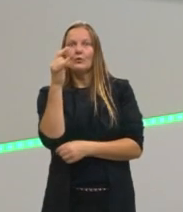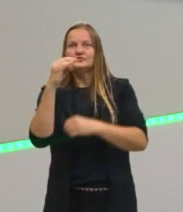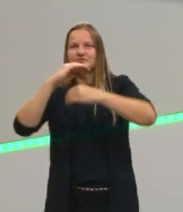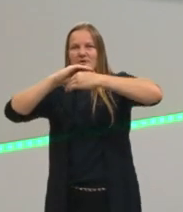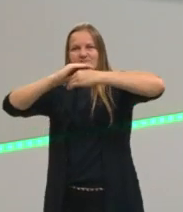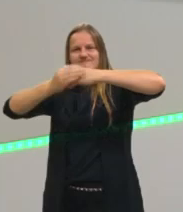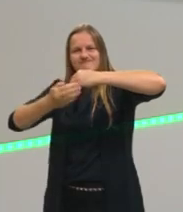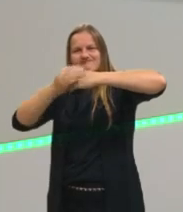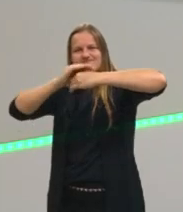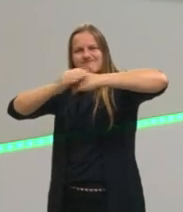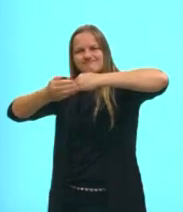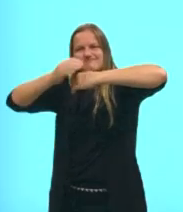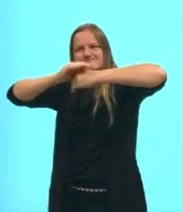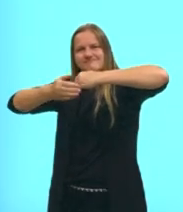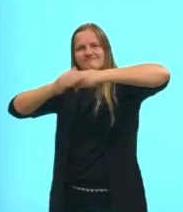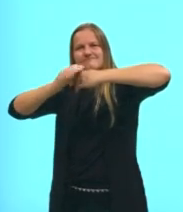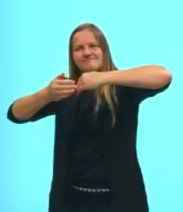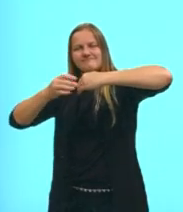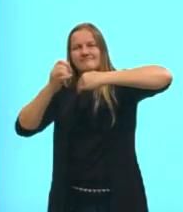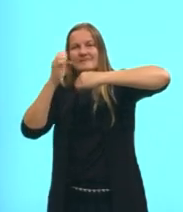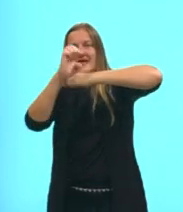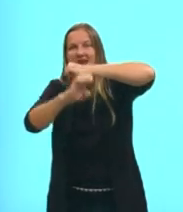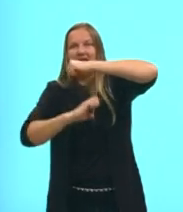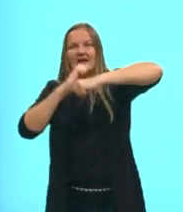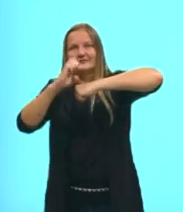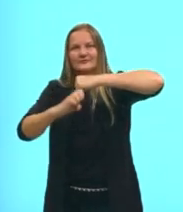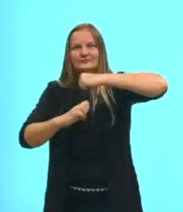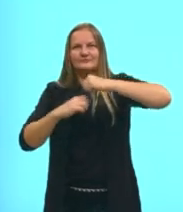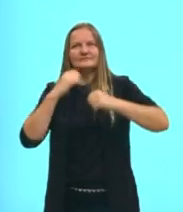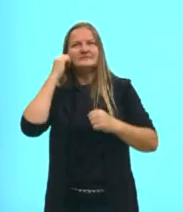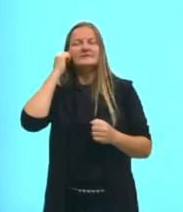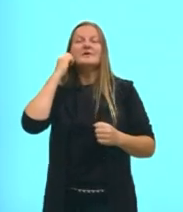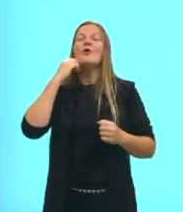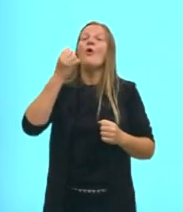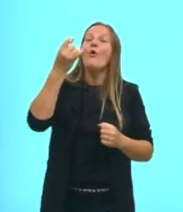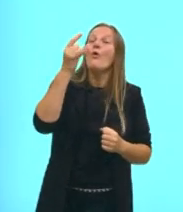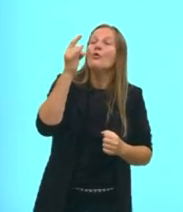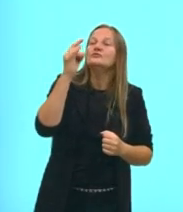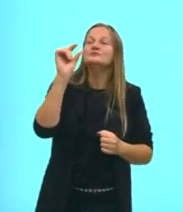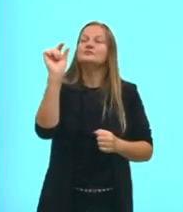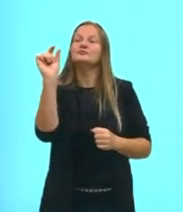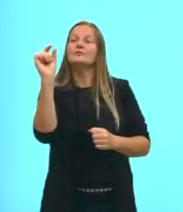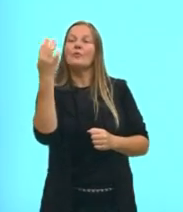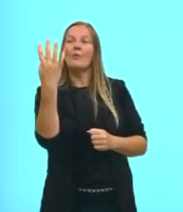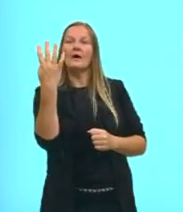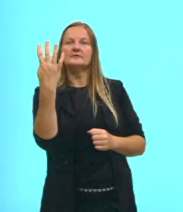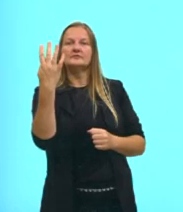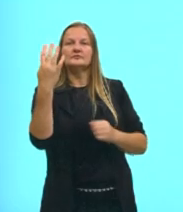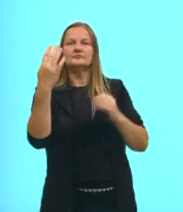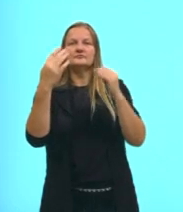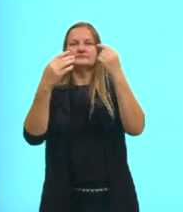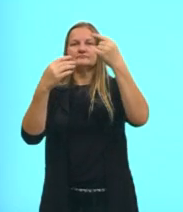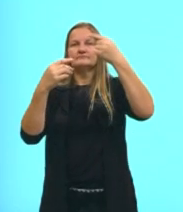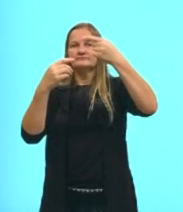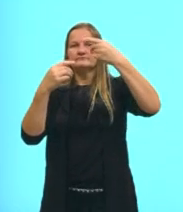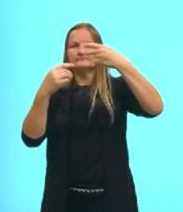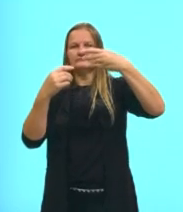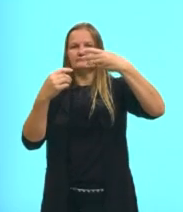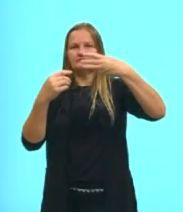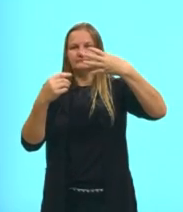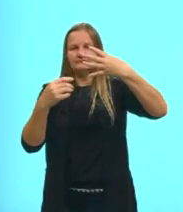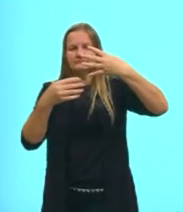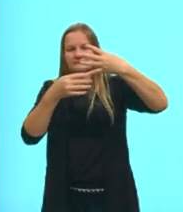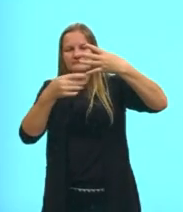eu tenho último nível é quatro então eu sei que ele está no quarto período e aqui eu já posso